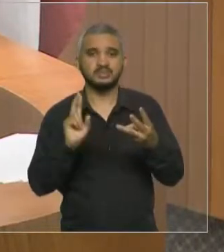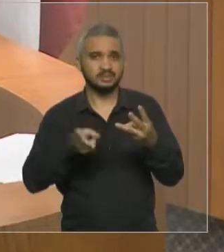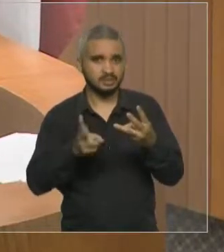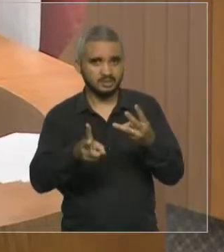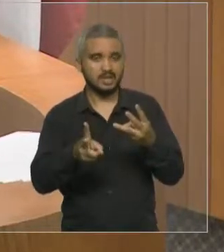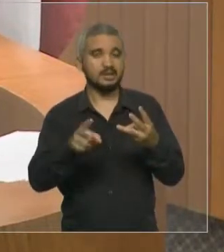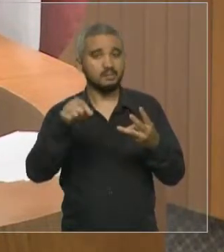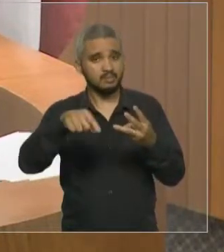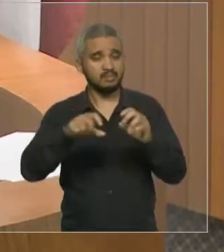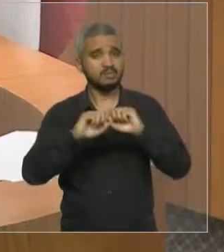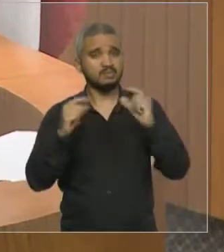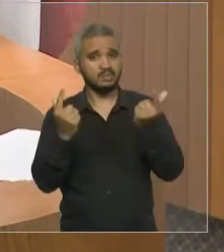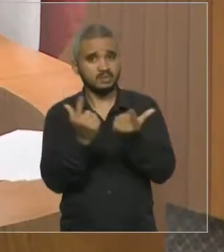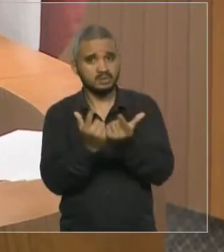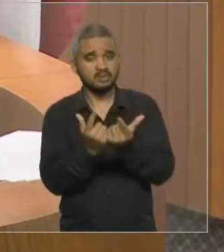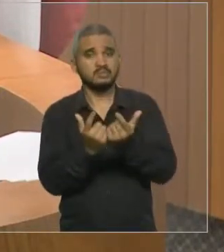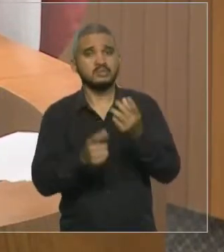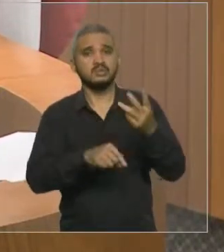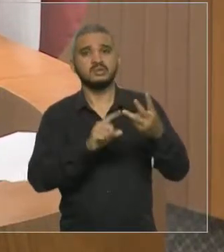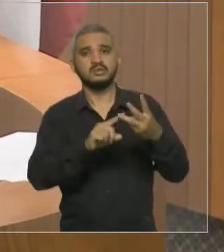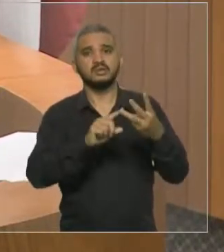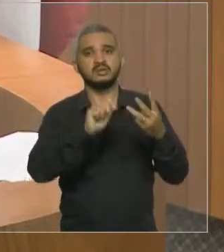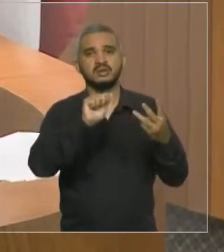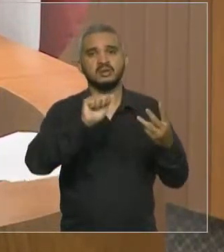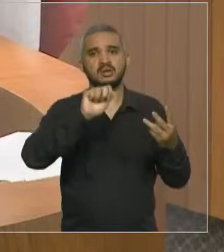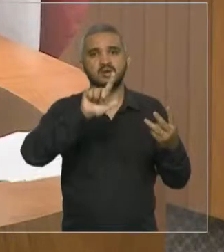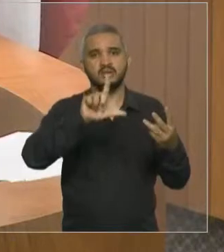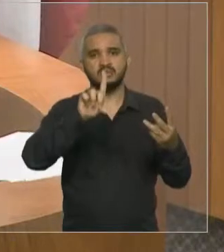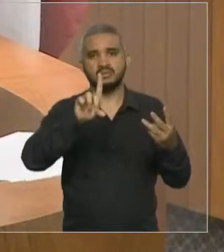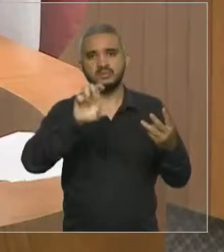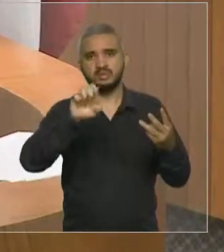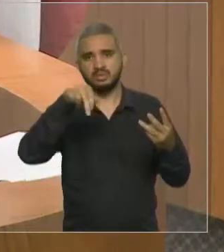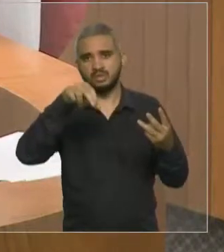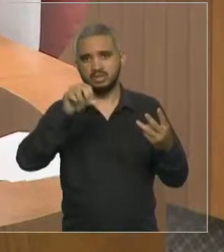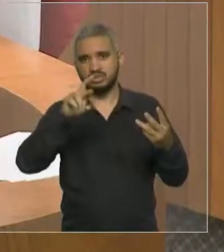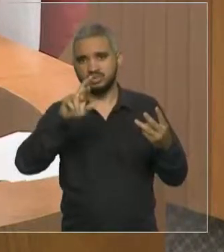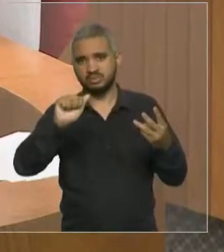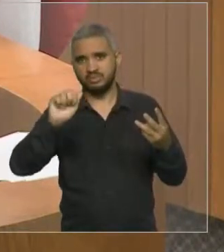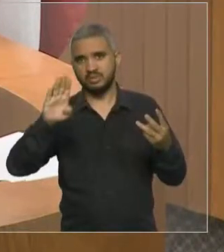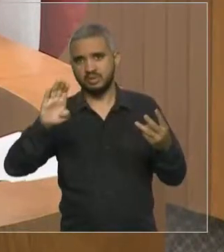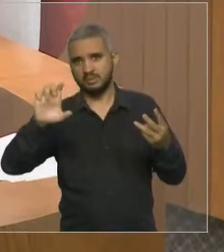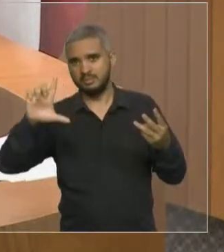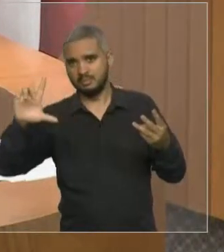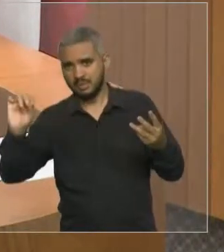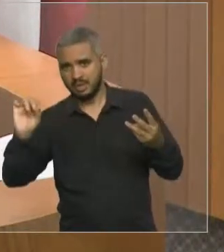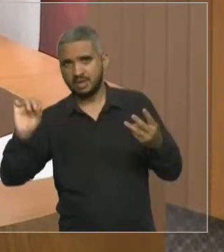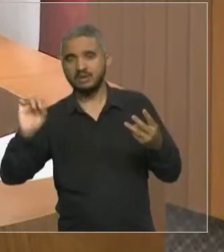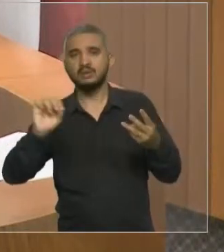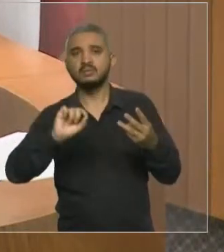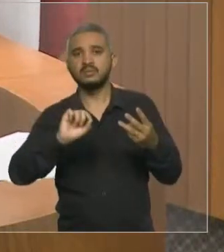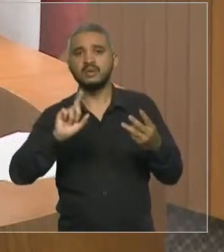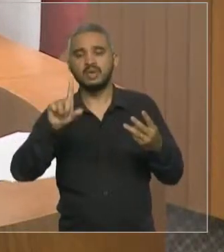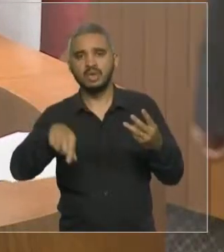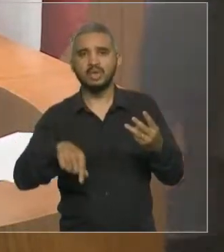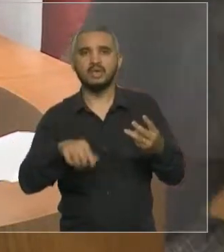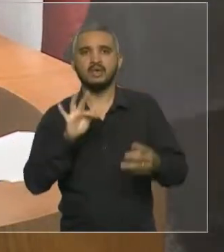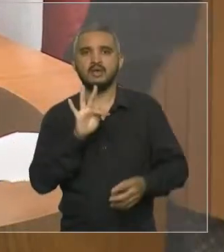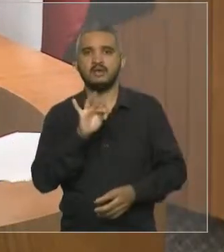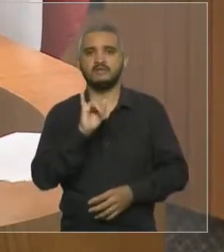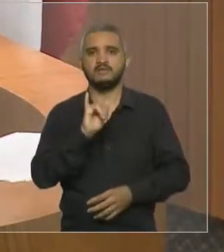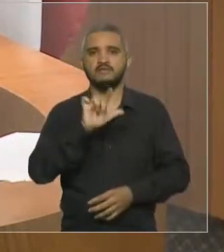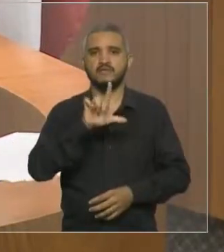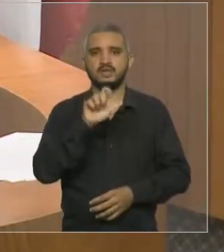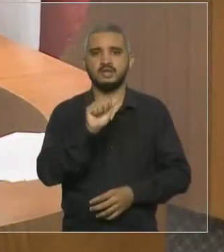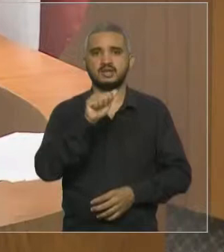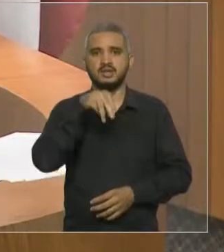aqui nesta casa na questão da adenor a bela que é uma entidade filantrópica e que tem tido dificuldade para receber repasses do fundo estadual de